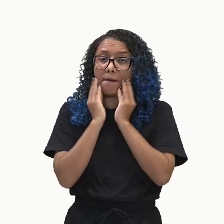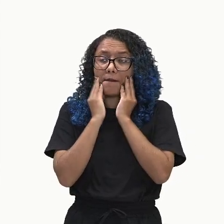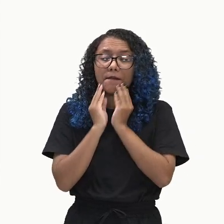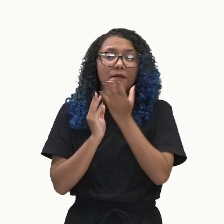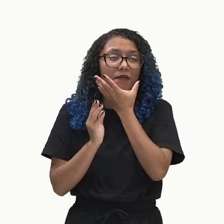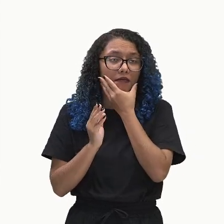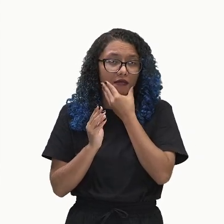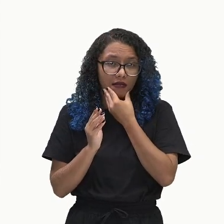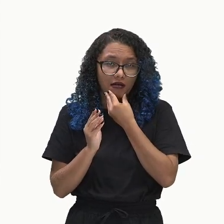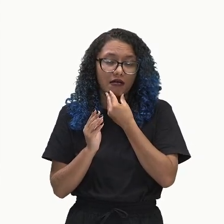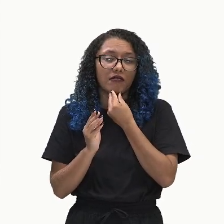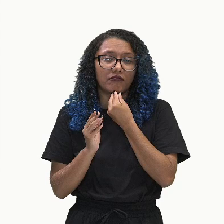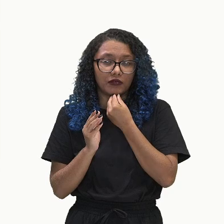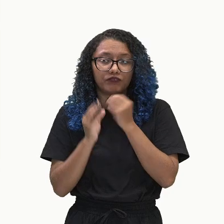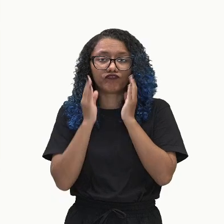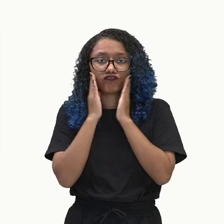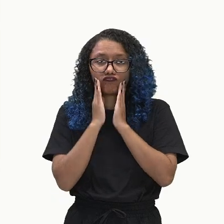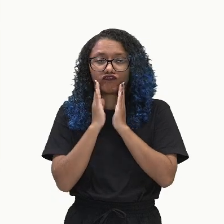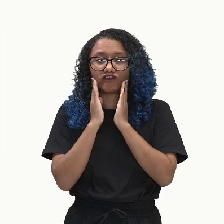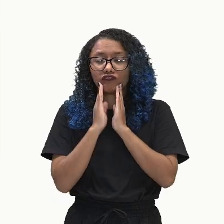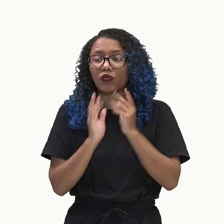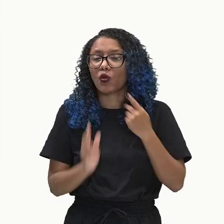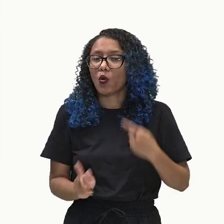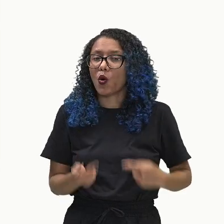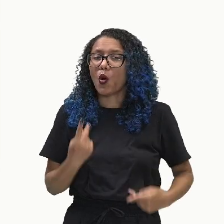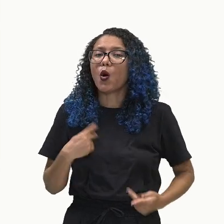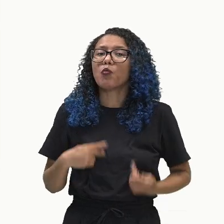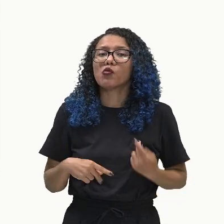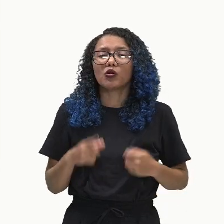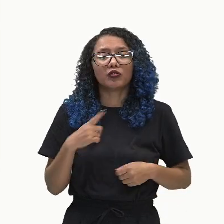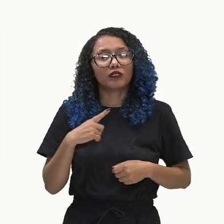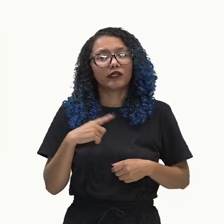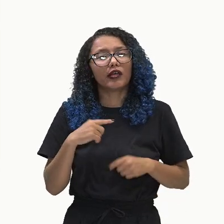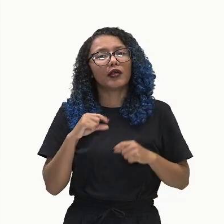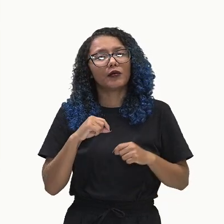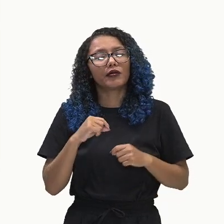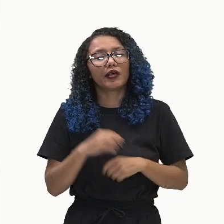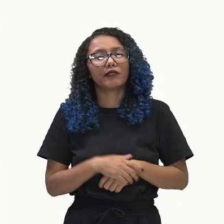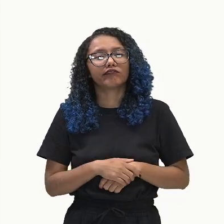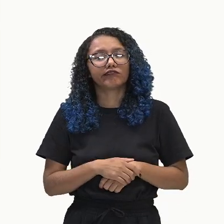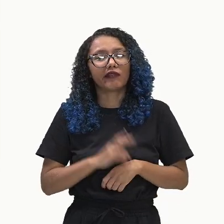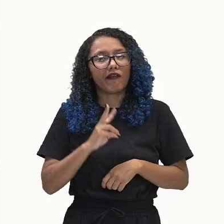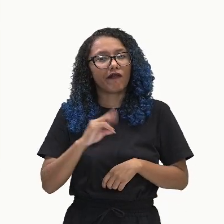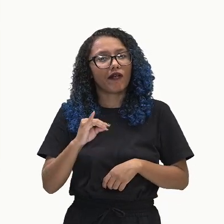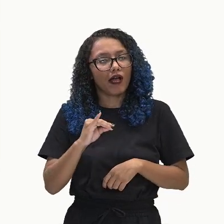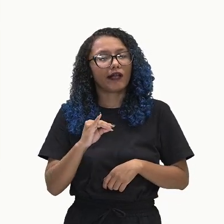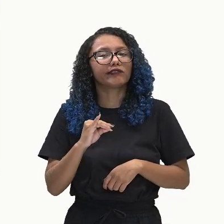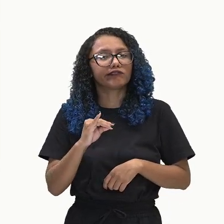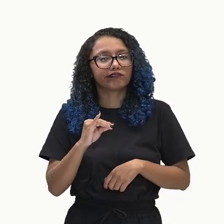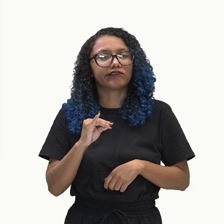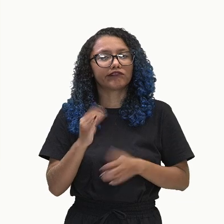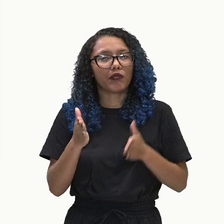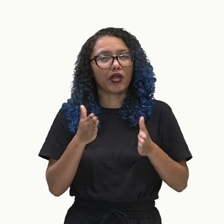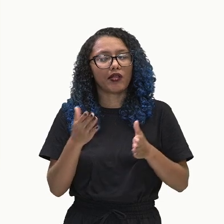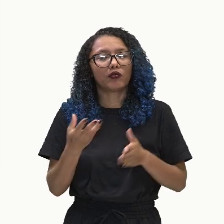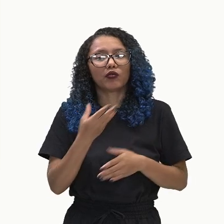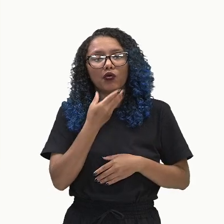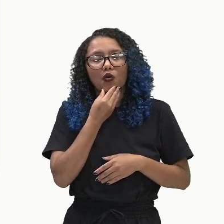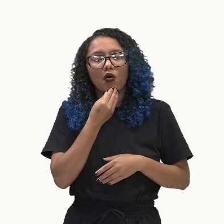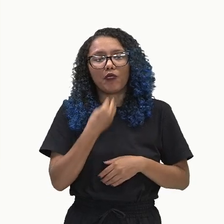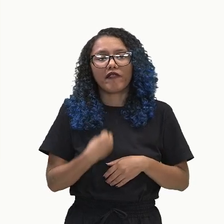temos hormônios que fazem parte aí, né, desse período da vida do homem. O aparecimento